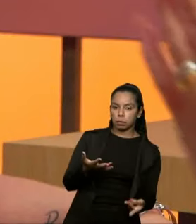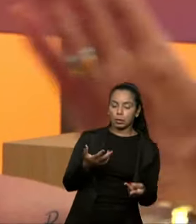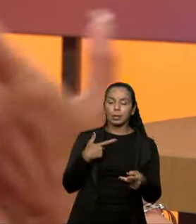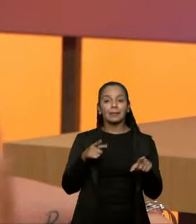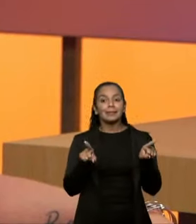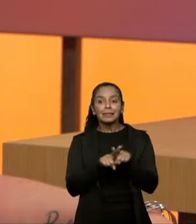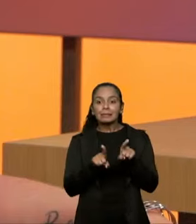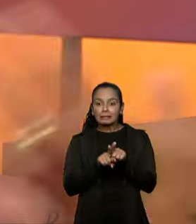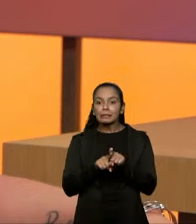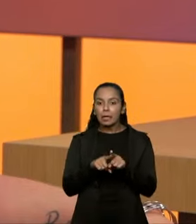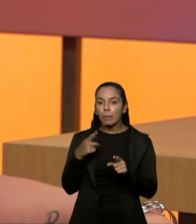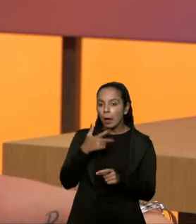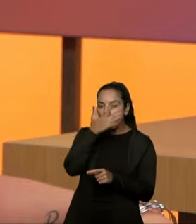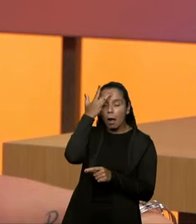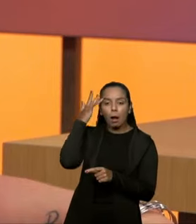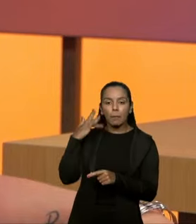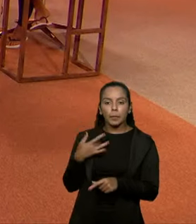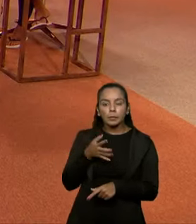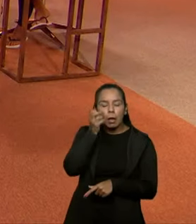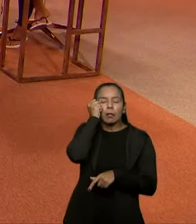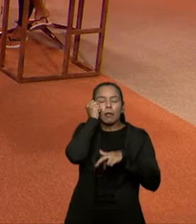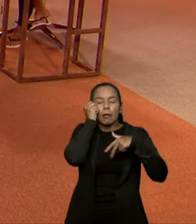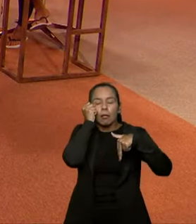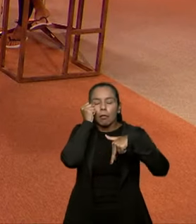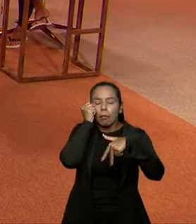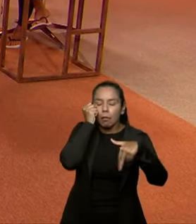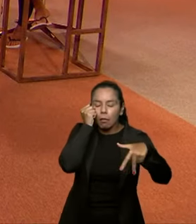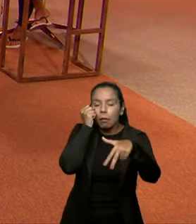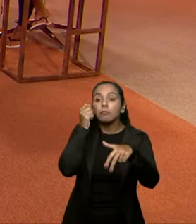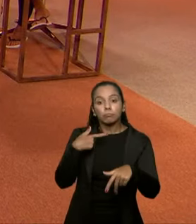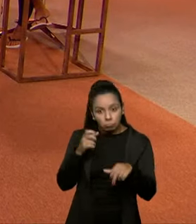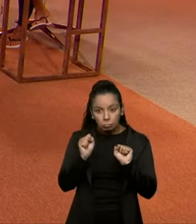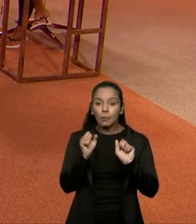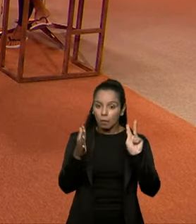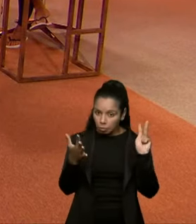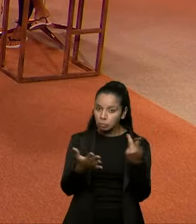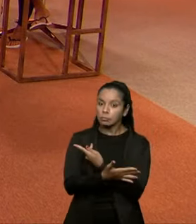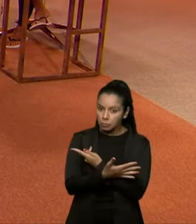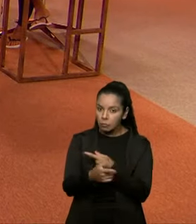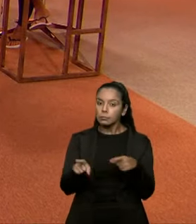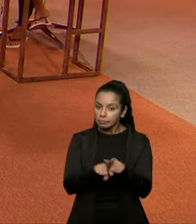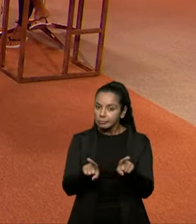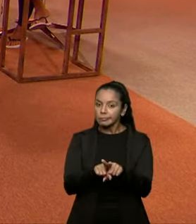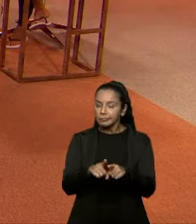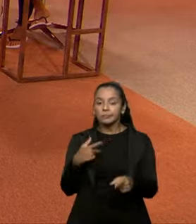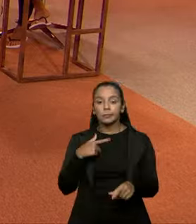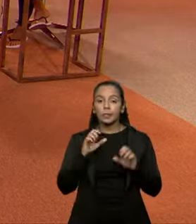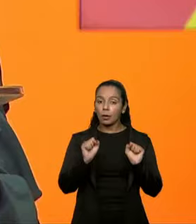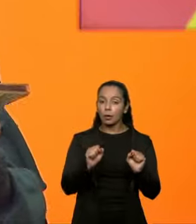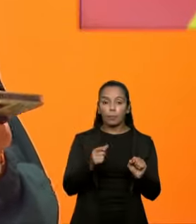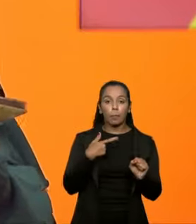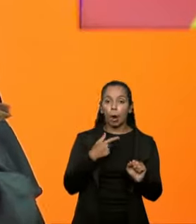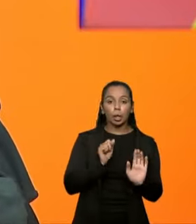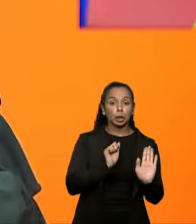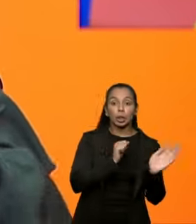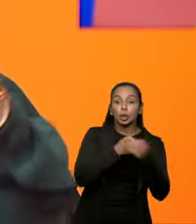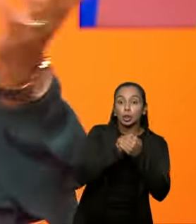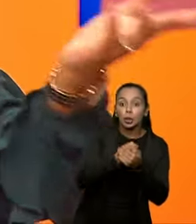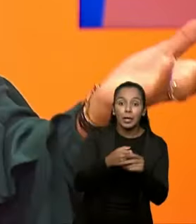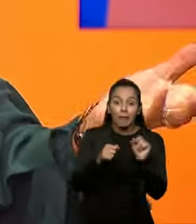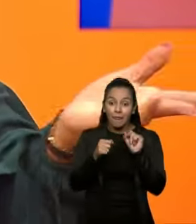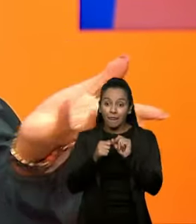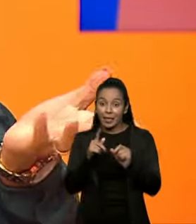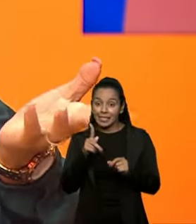não? Sonambulismo, sim, muito sonambulismo. Eu posso responder aqui, eu posso fazer comprar, um pix